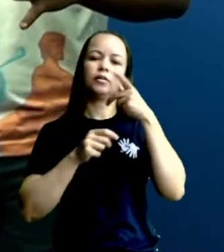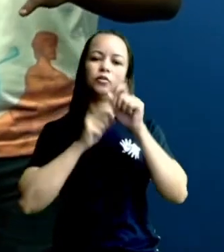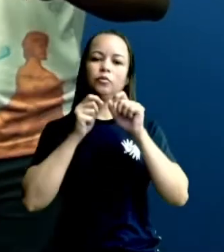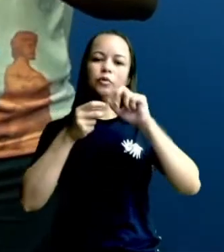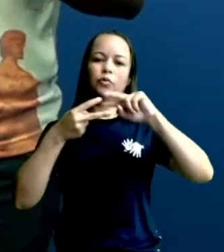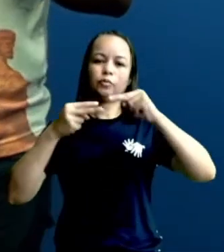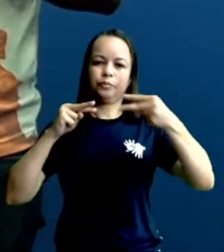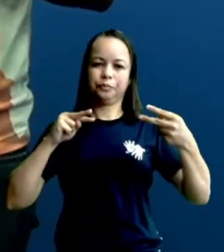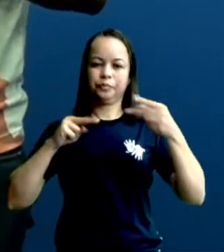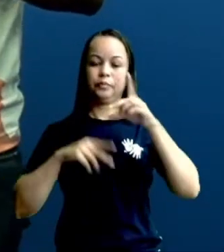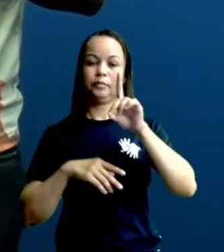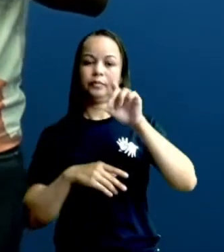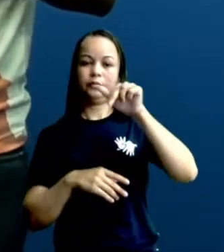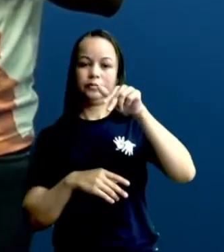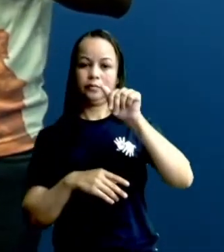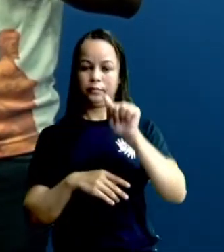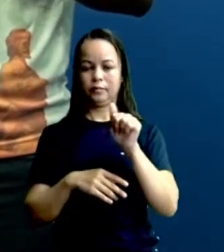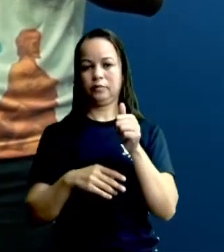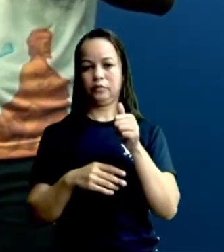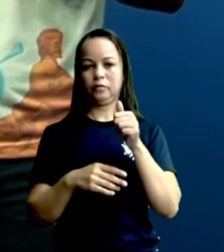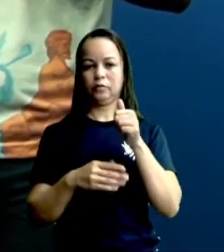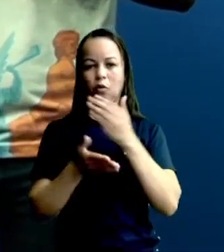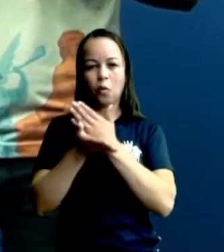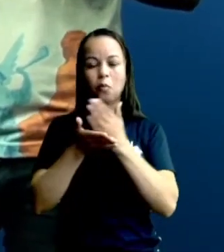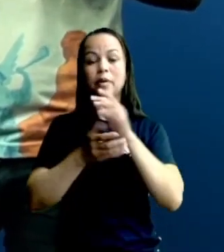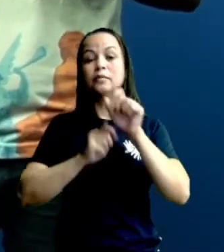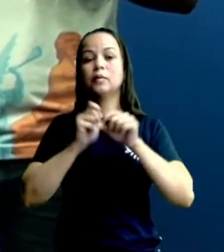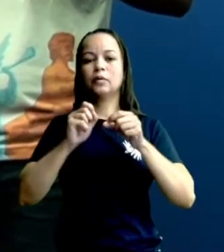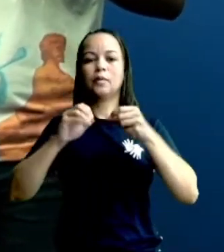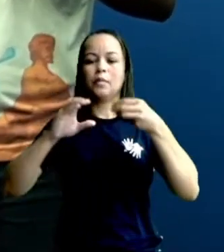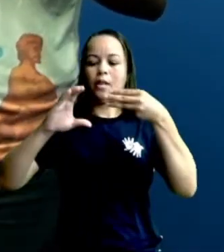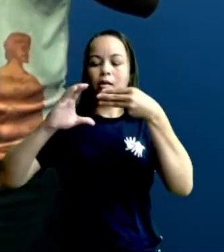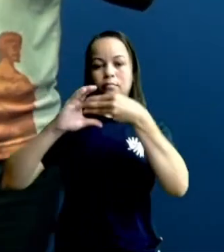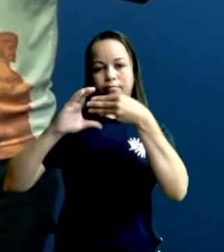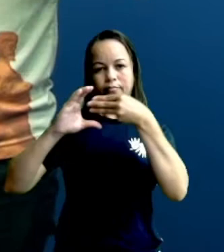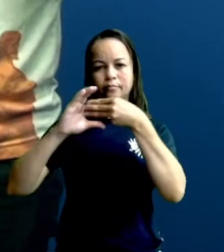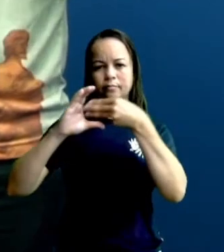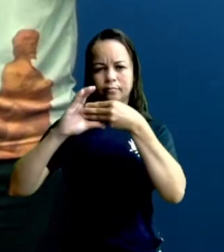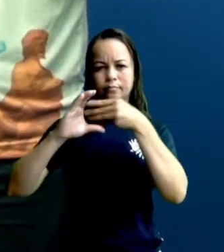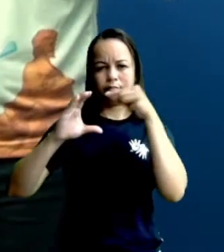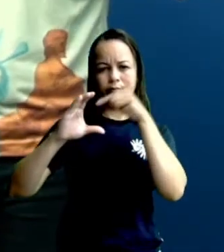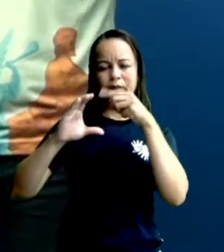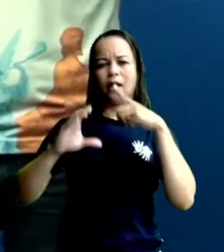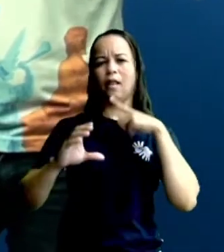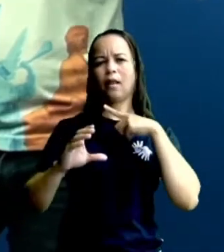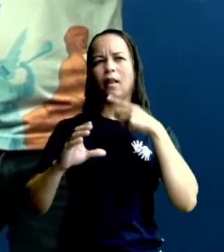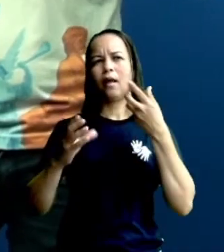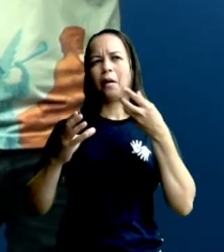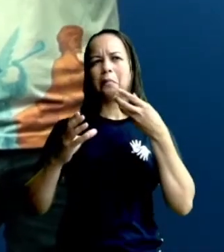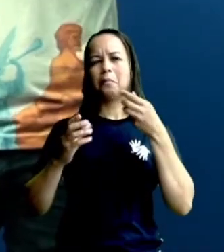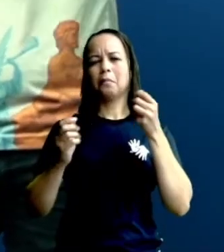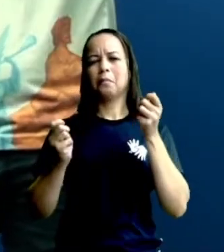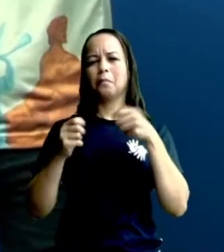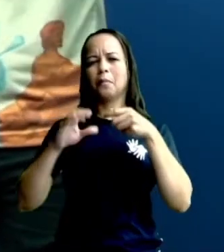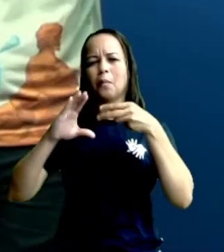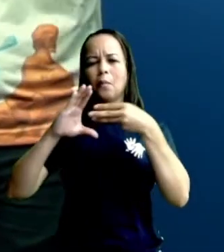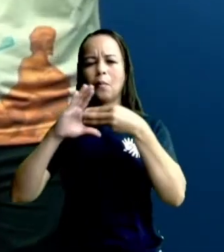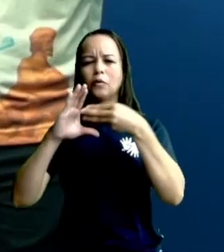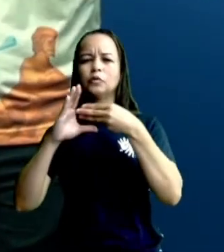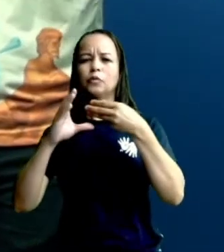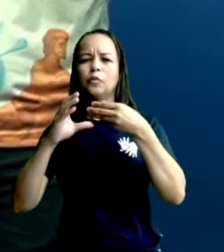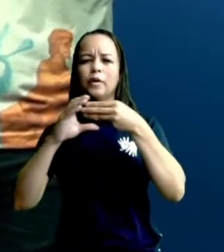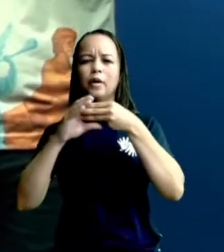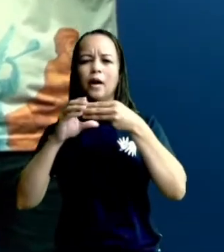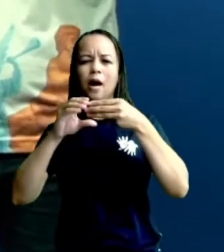Bem, vamos primeiro começar com a célula, não é? A célula, ela possui, lembrando de uma célula, que ela possui a